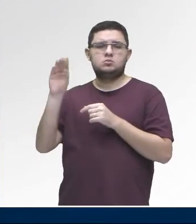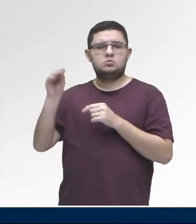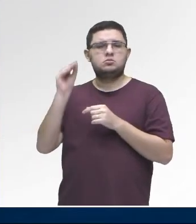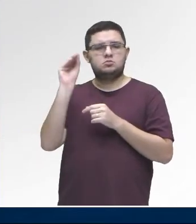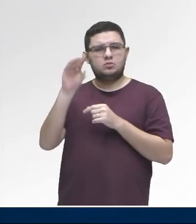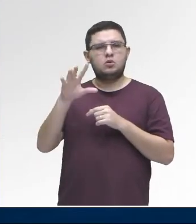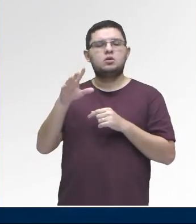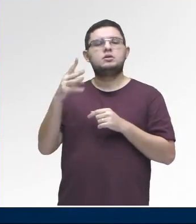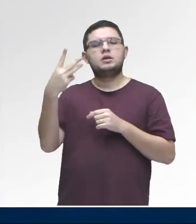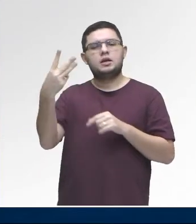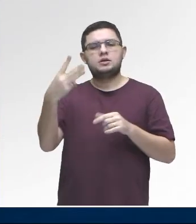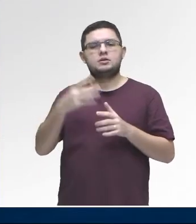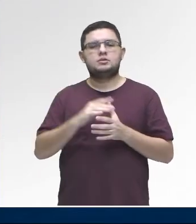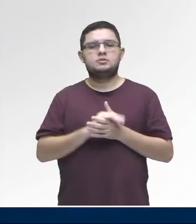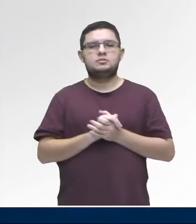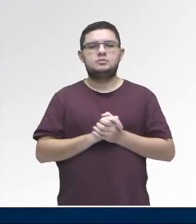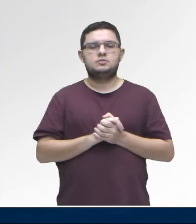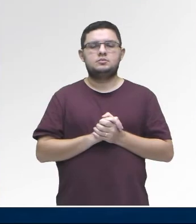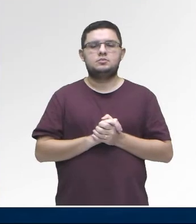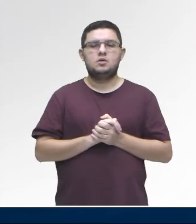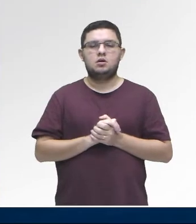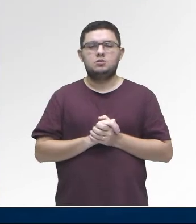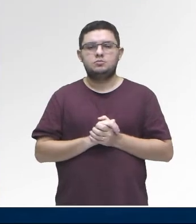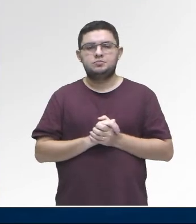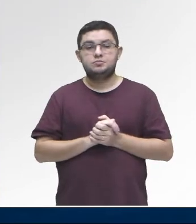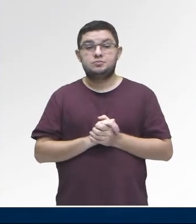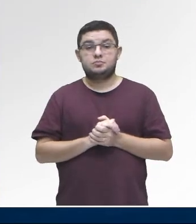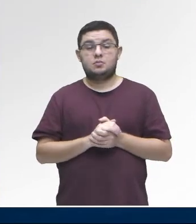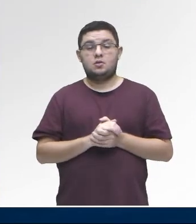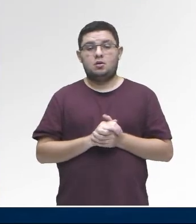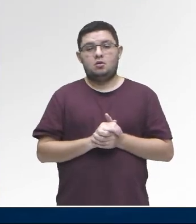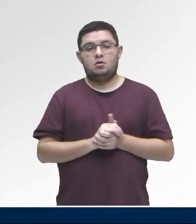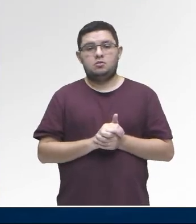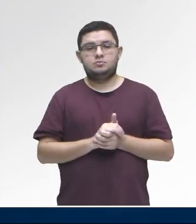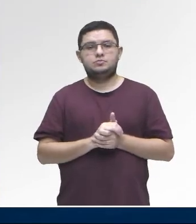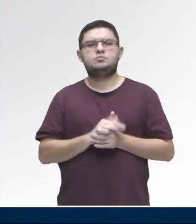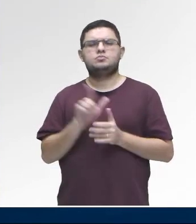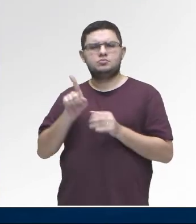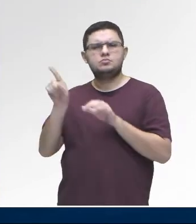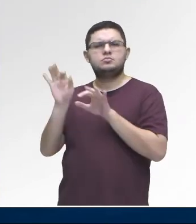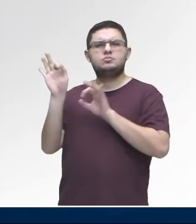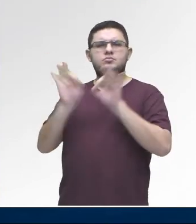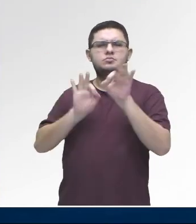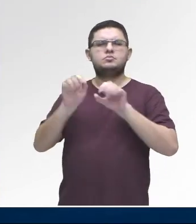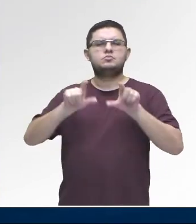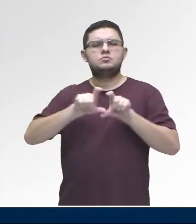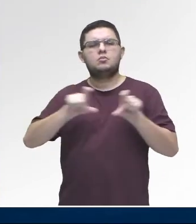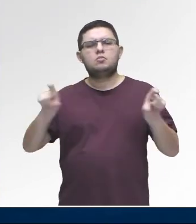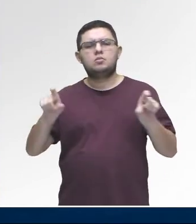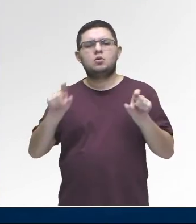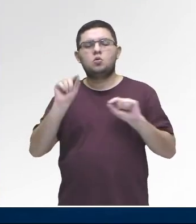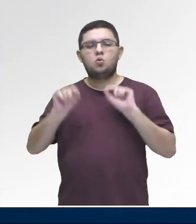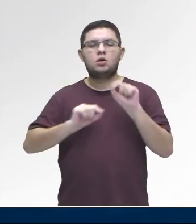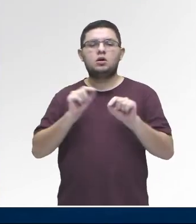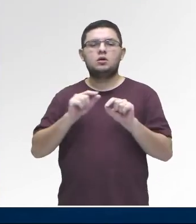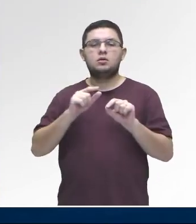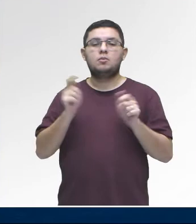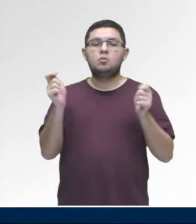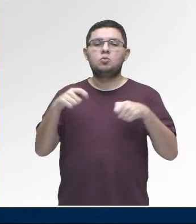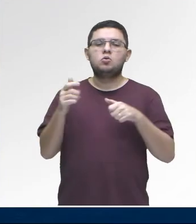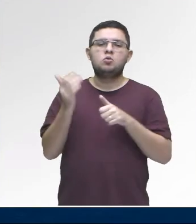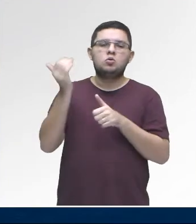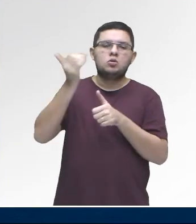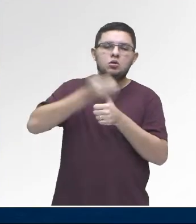ó. Ok? E a partir dessa expressão, eu vou substituir pelos valores